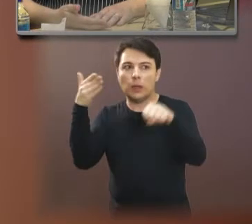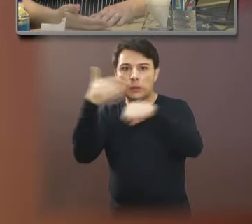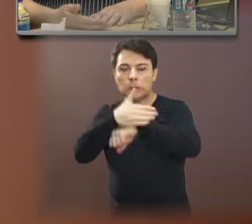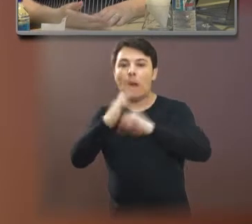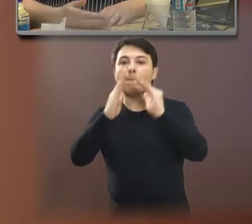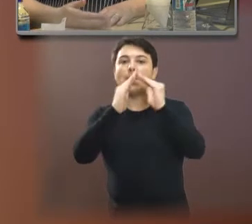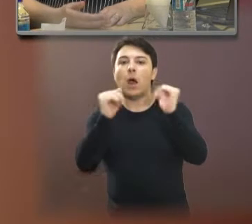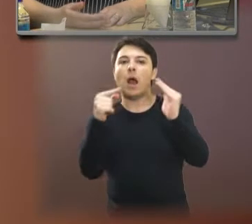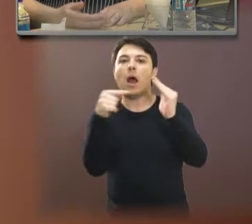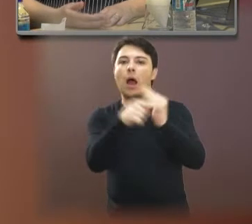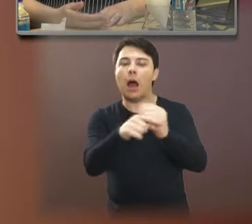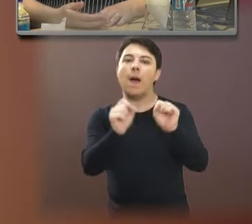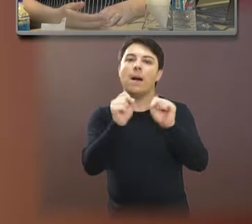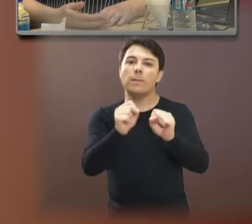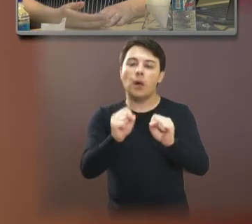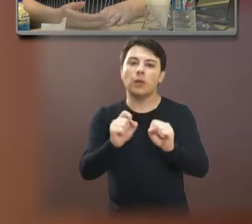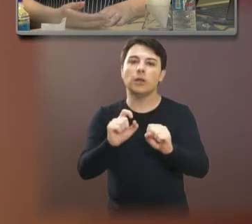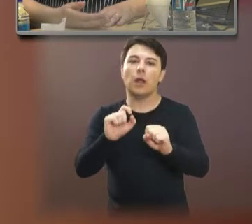possibilidade de